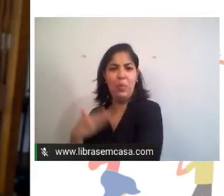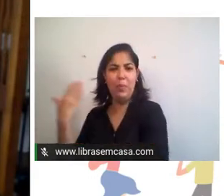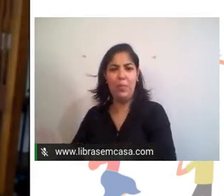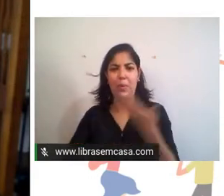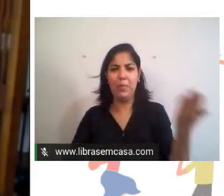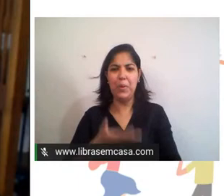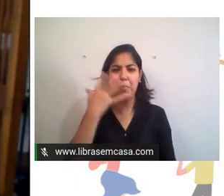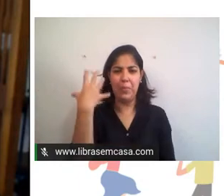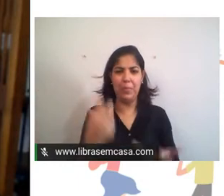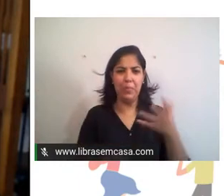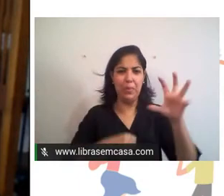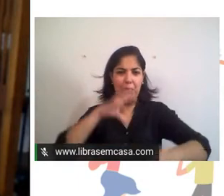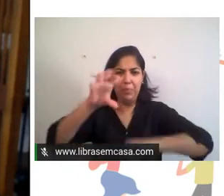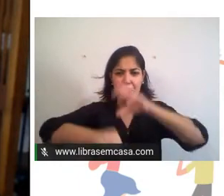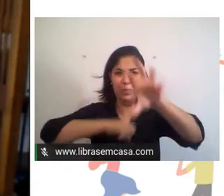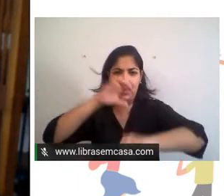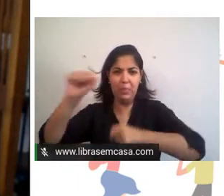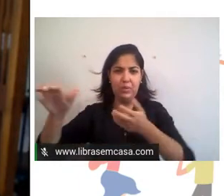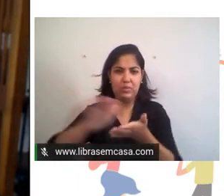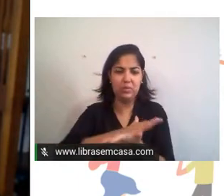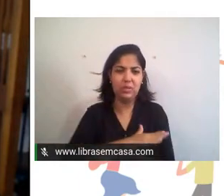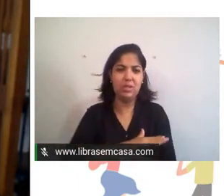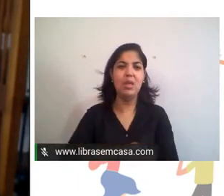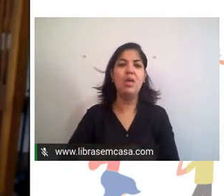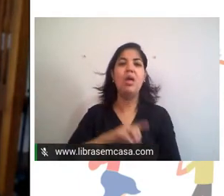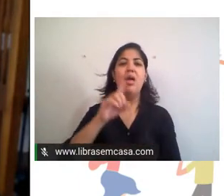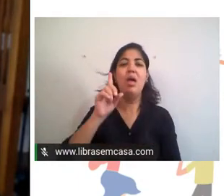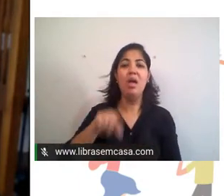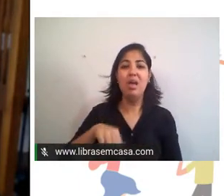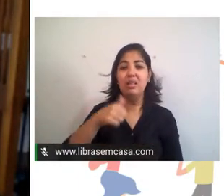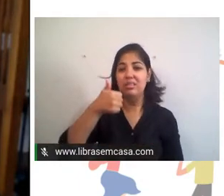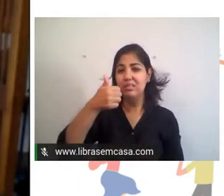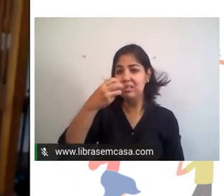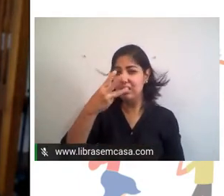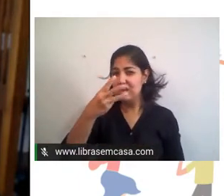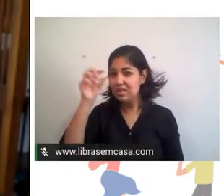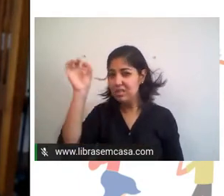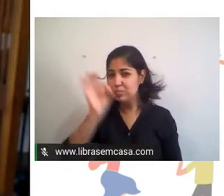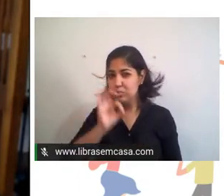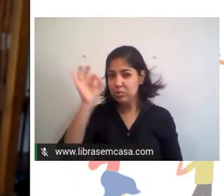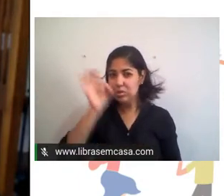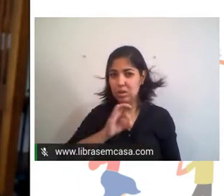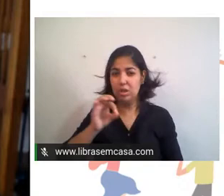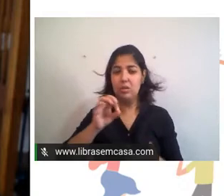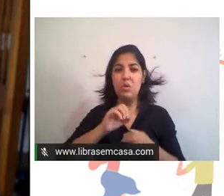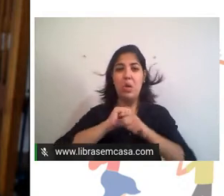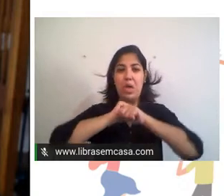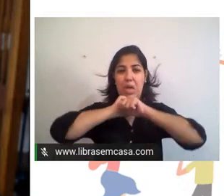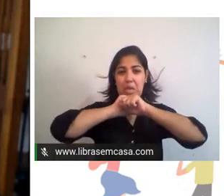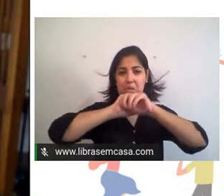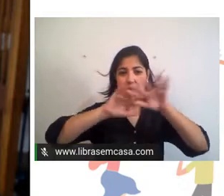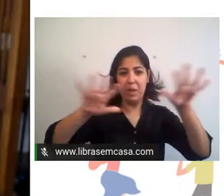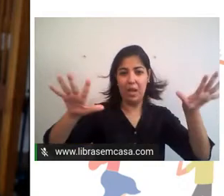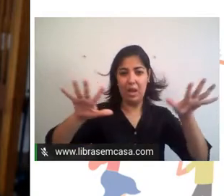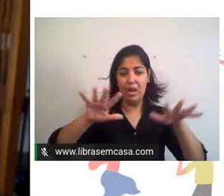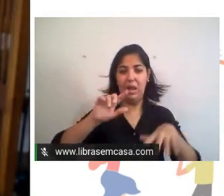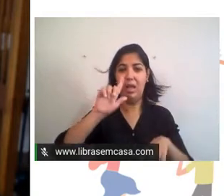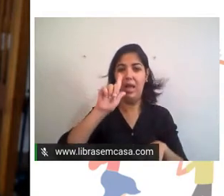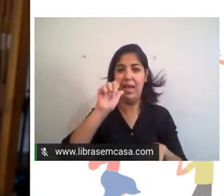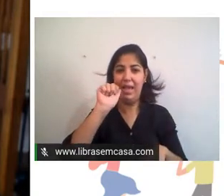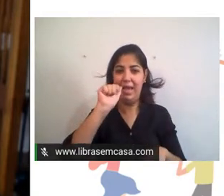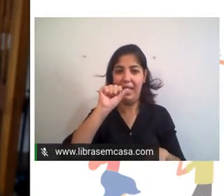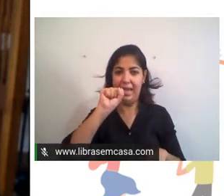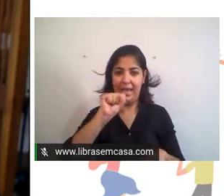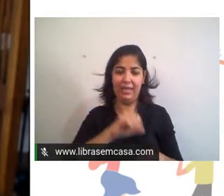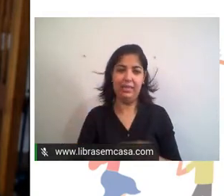é responsável por 13% das emissões. E é importante saber que não existe